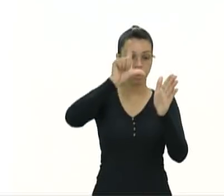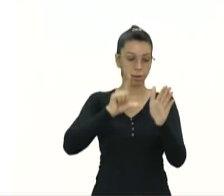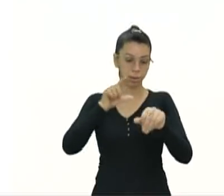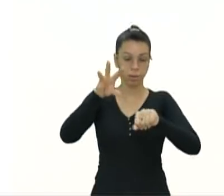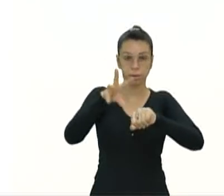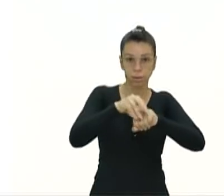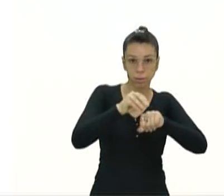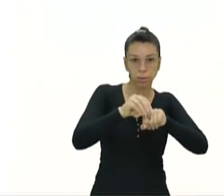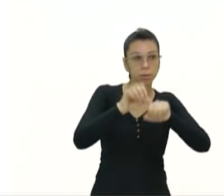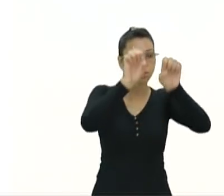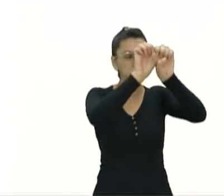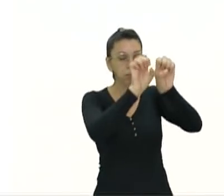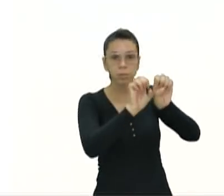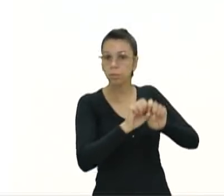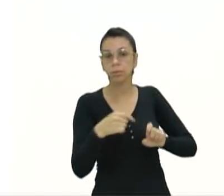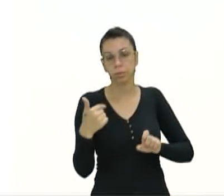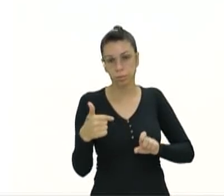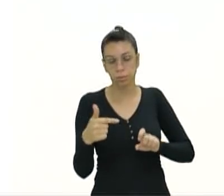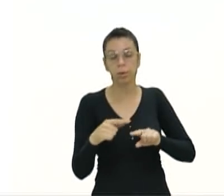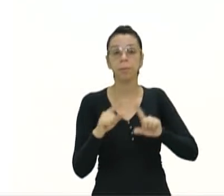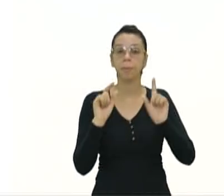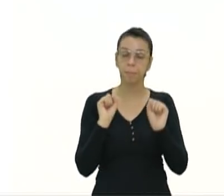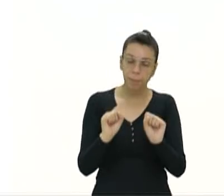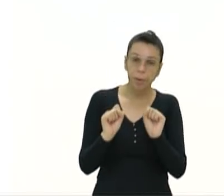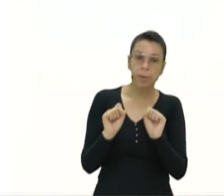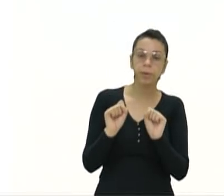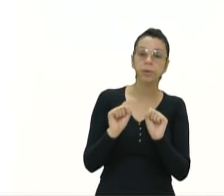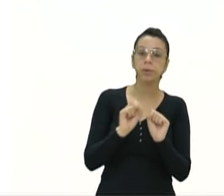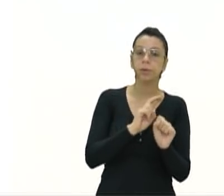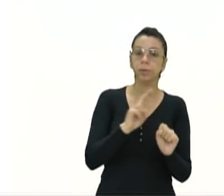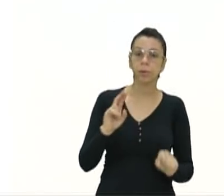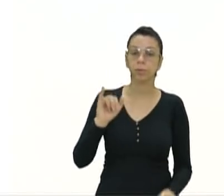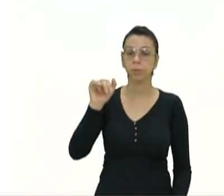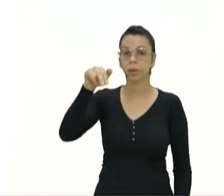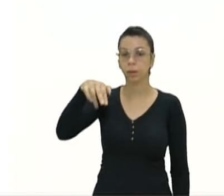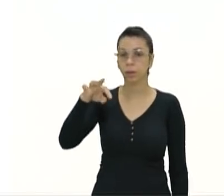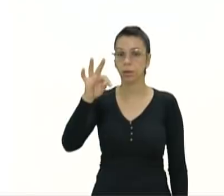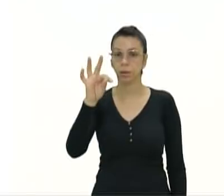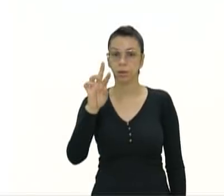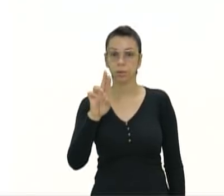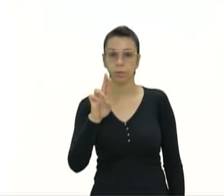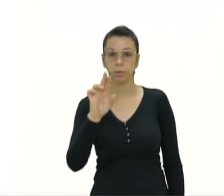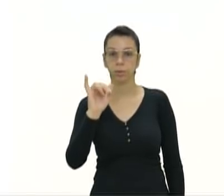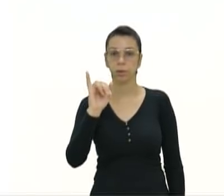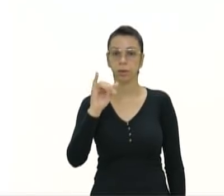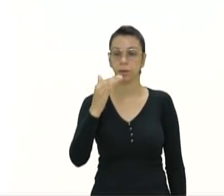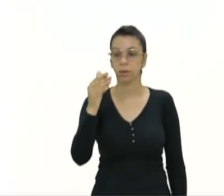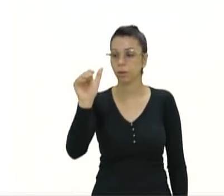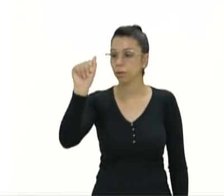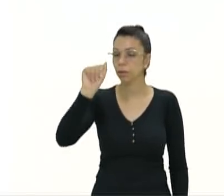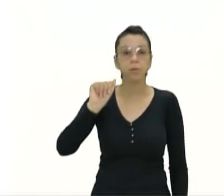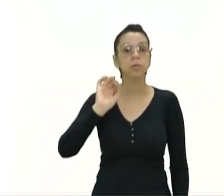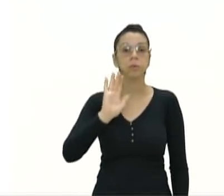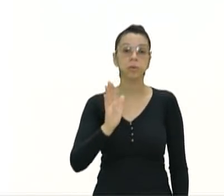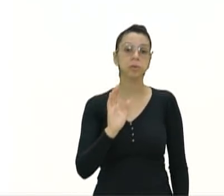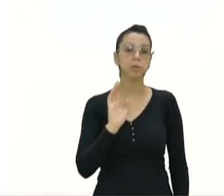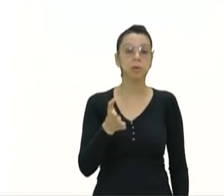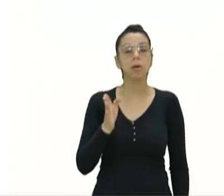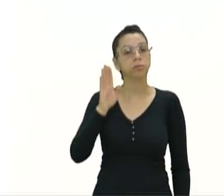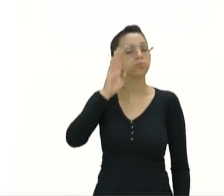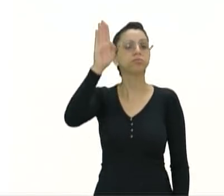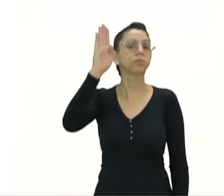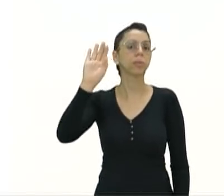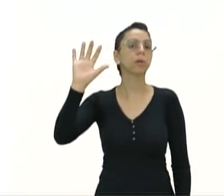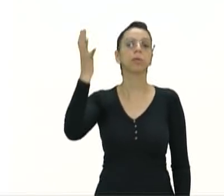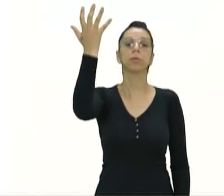não estrutura isso, a gente pode chamar de intuição. Ele é indemonstrável, porque ele somente acontece. E aí nós podemos falar